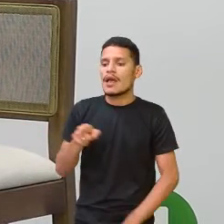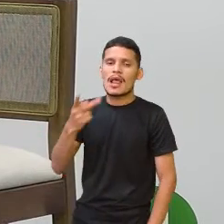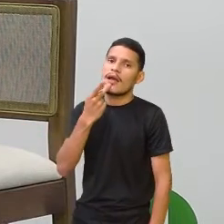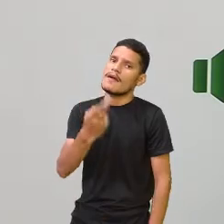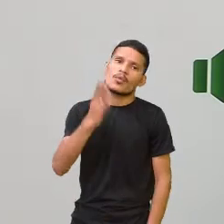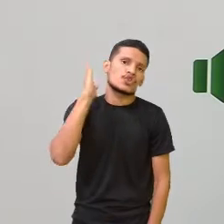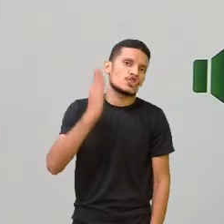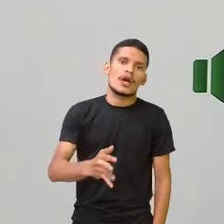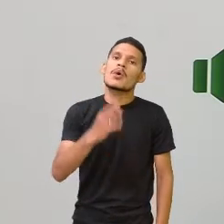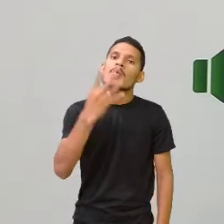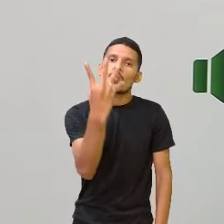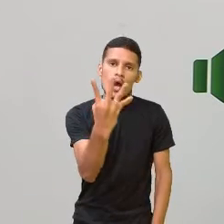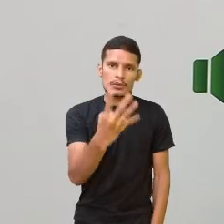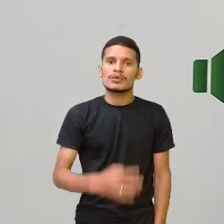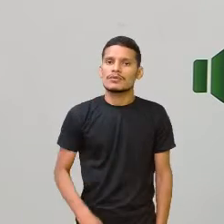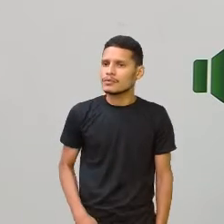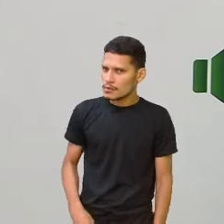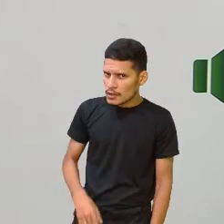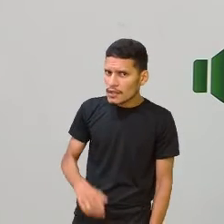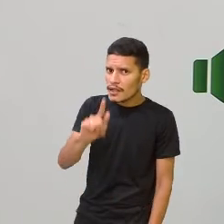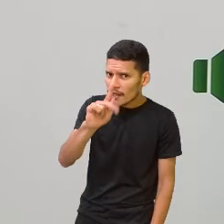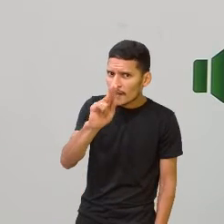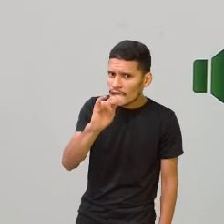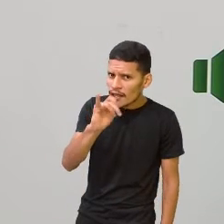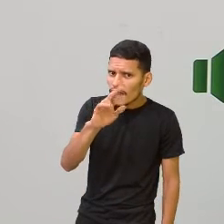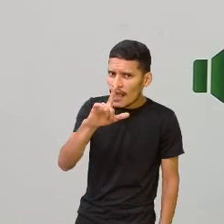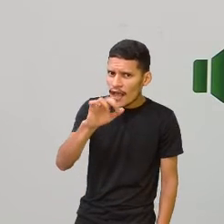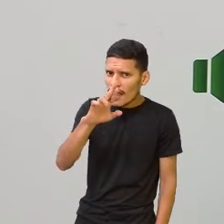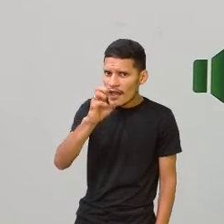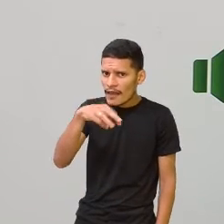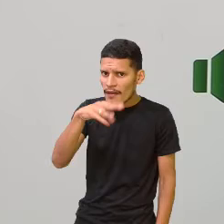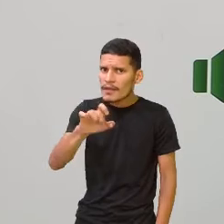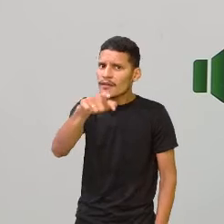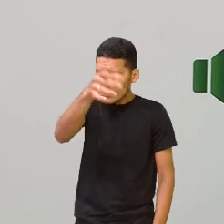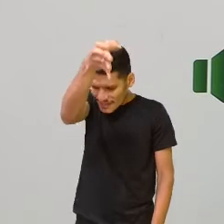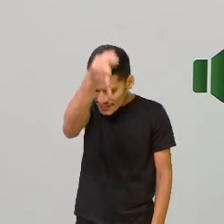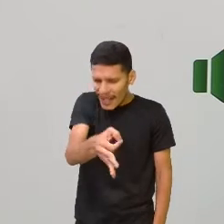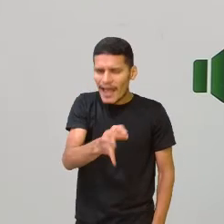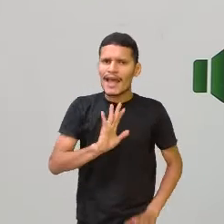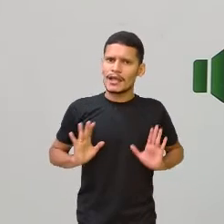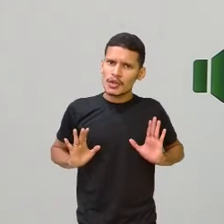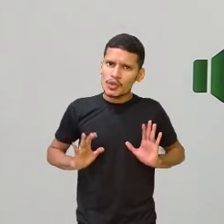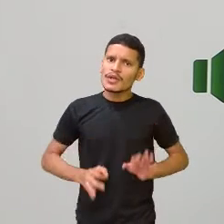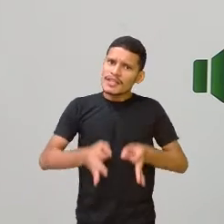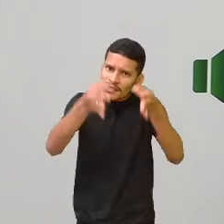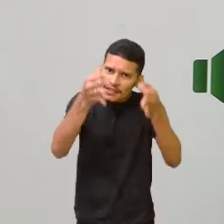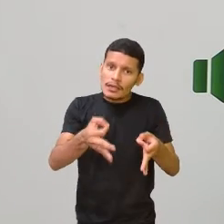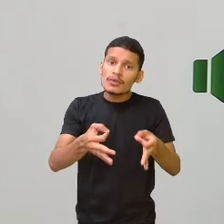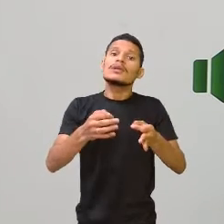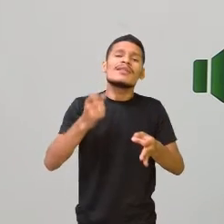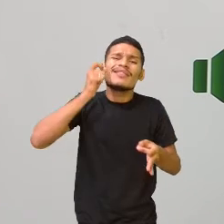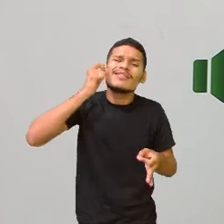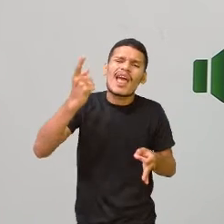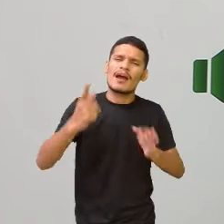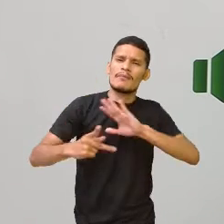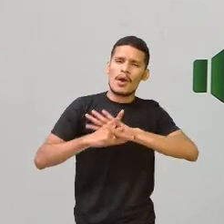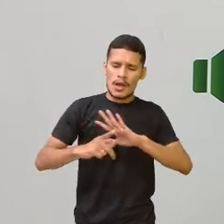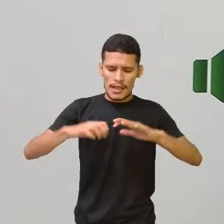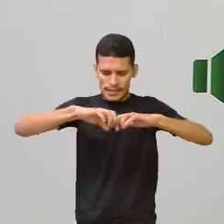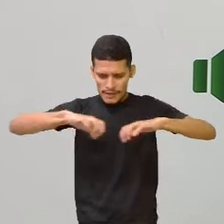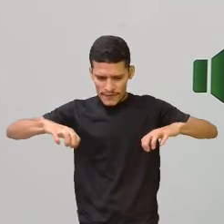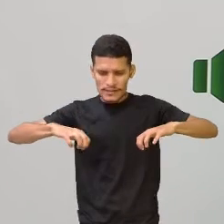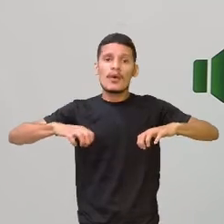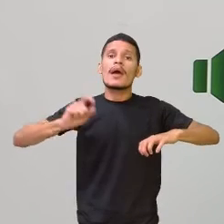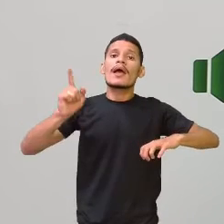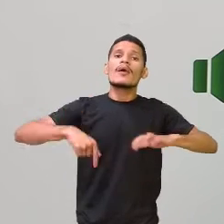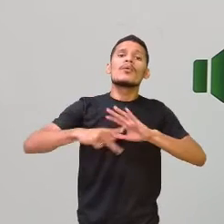Guilherme, você está... Guilherme? Guilherme. Guilherme, você está certíssimo. A ideia da divisão, da gente praticar